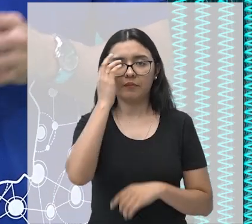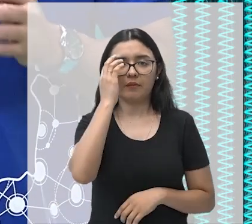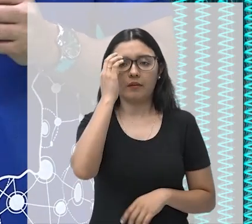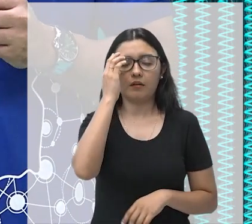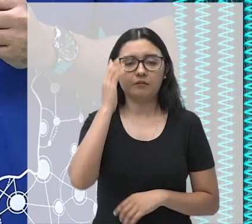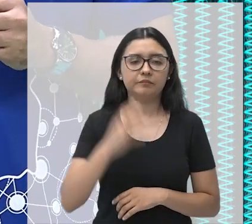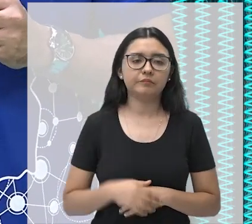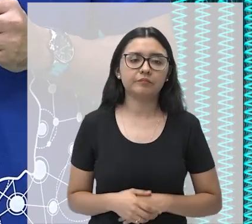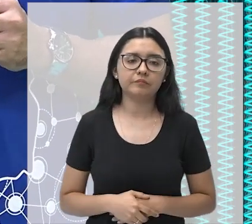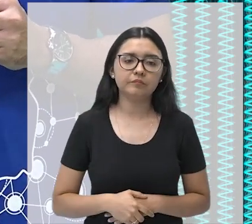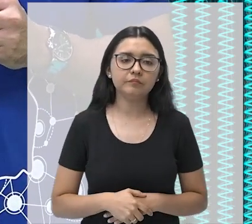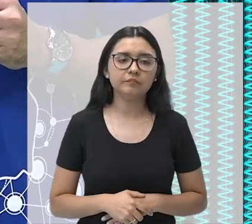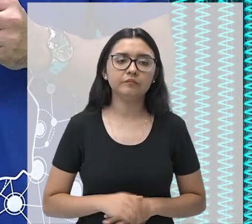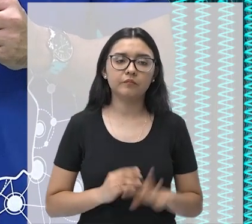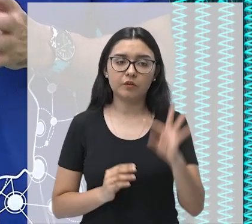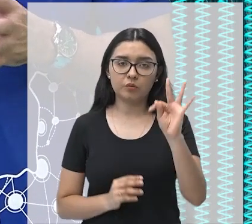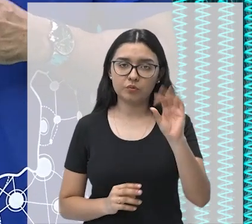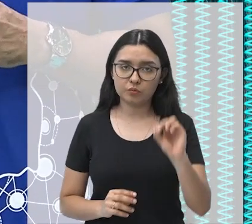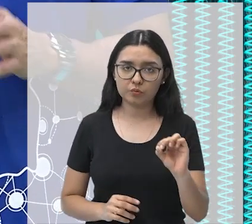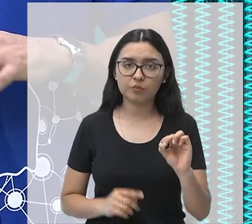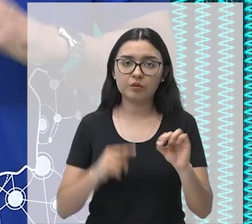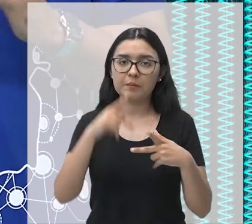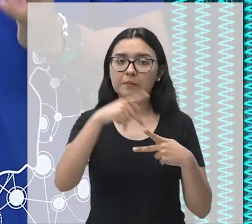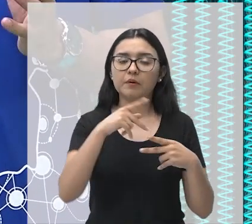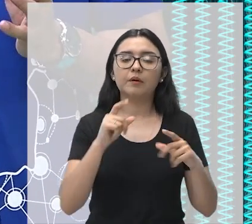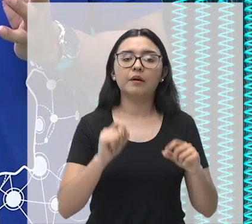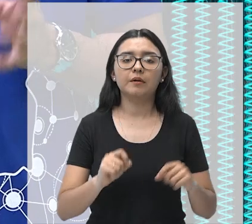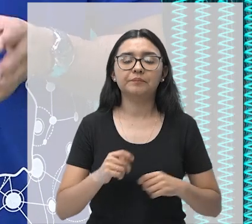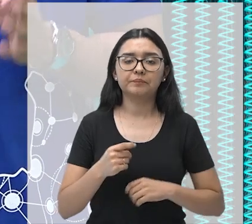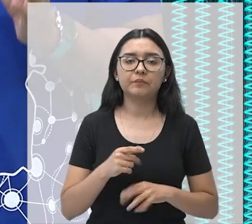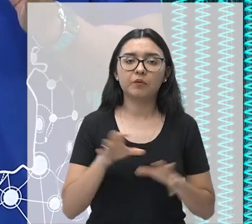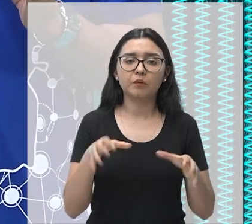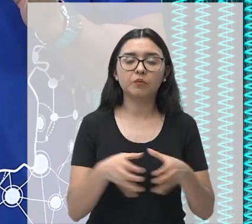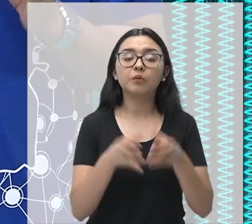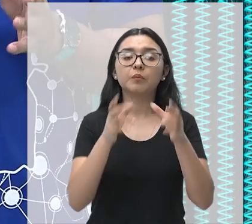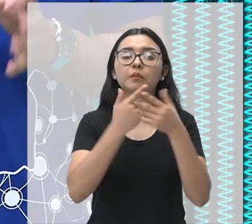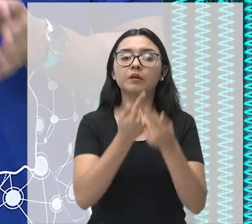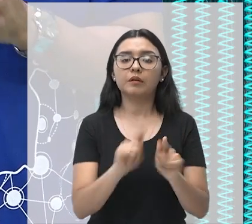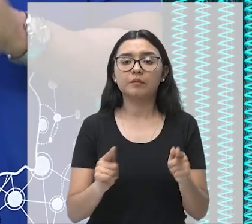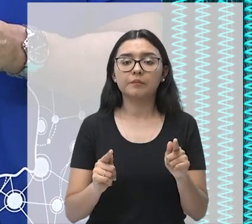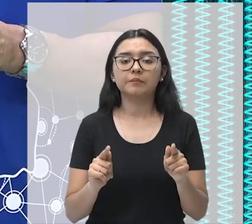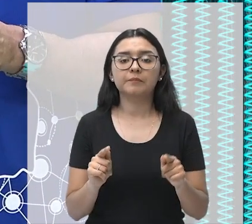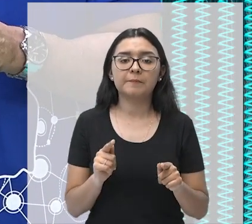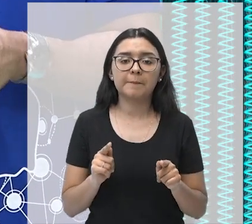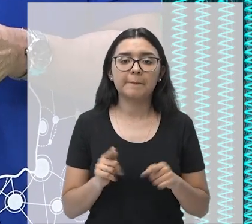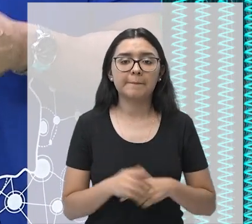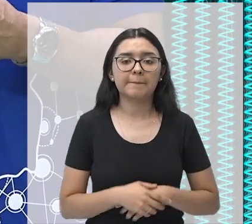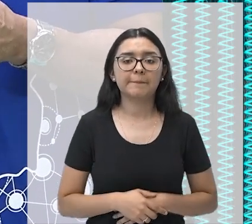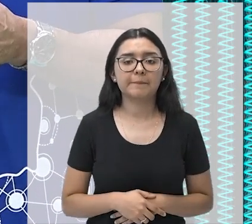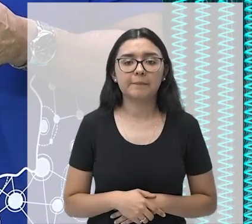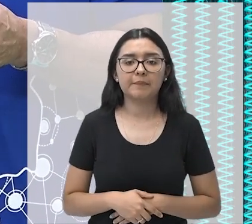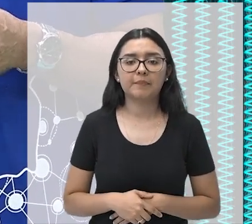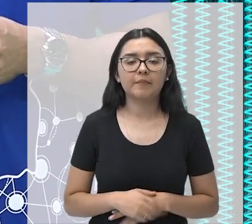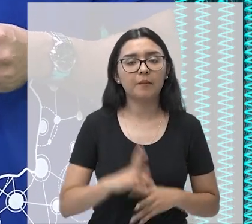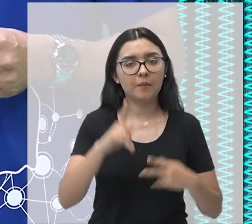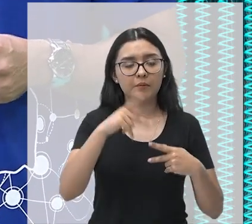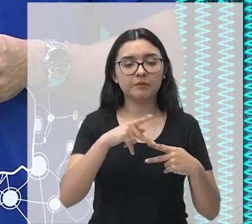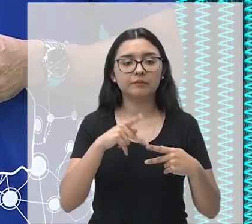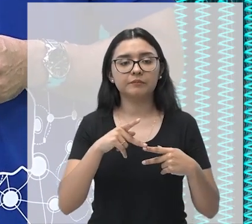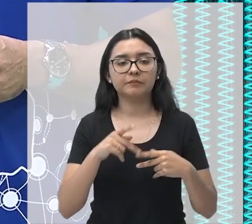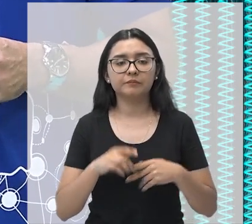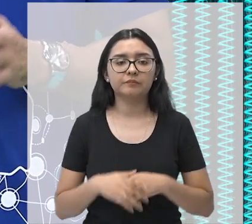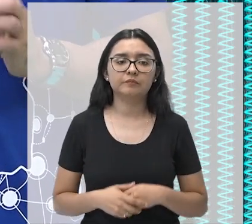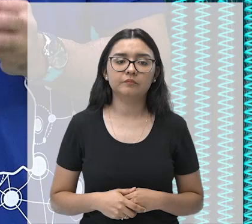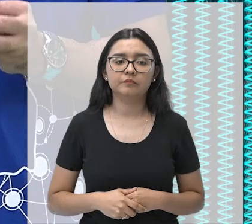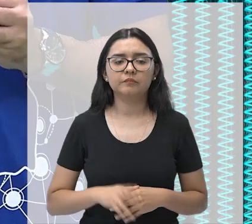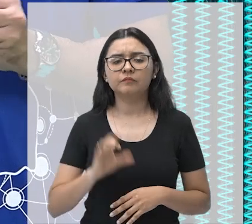existe. O to, né, essa preposição, que é uma classe gramatical, o to, ele de origem, ele é uma preposição. Nesse